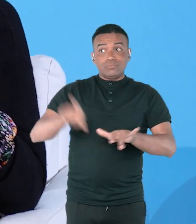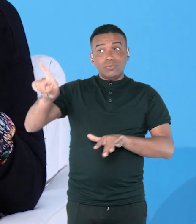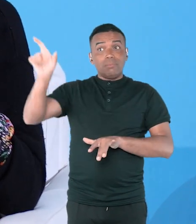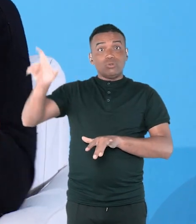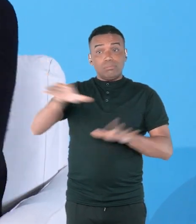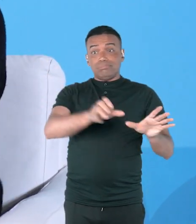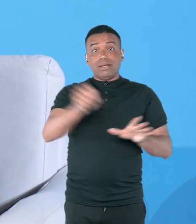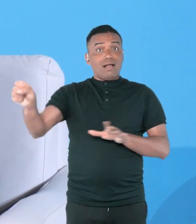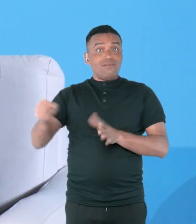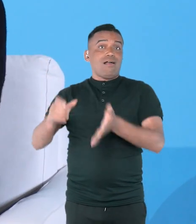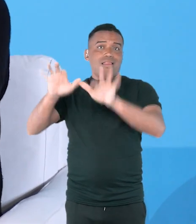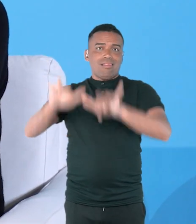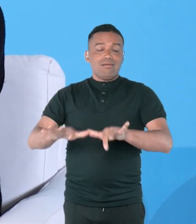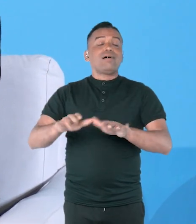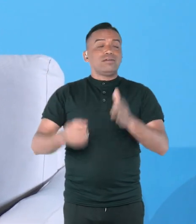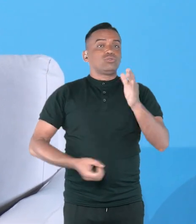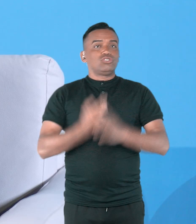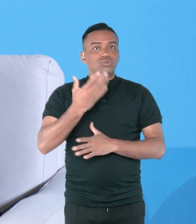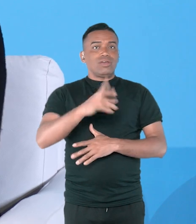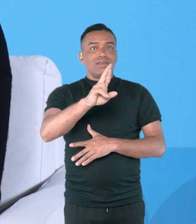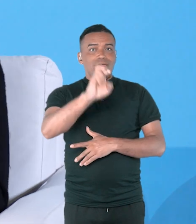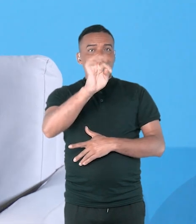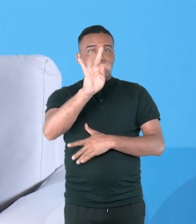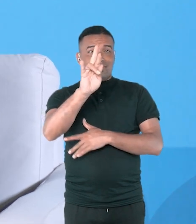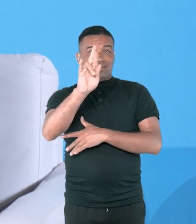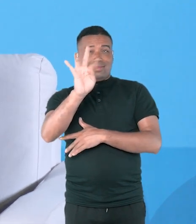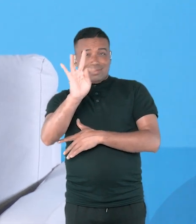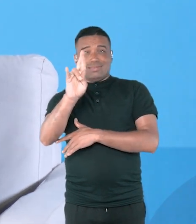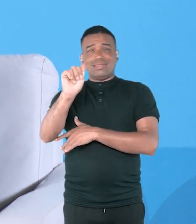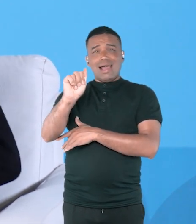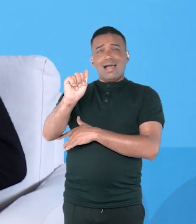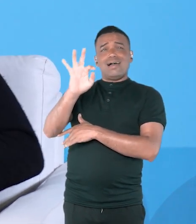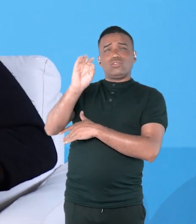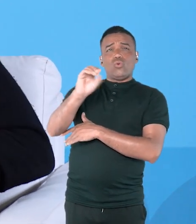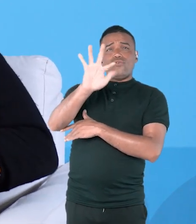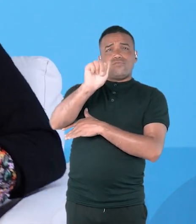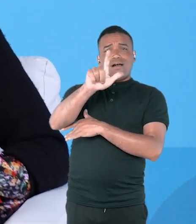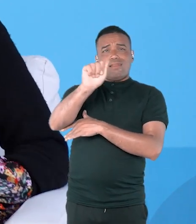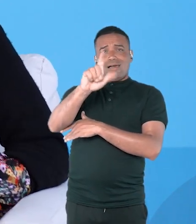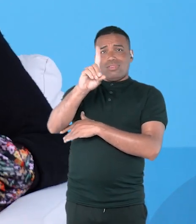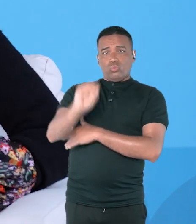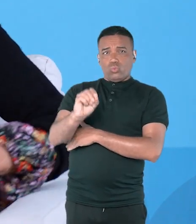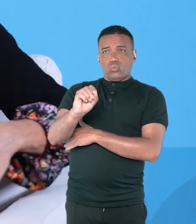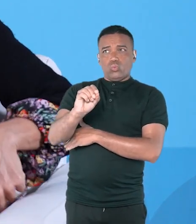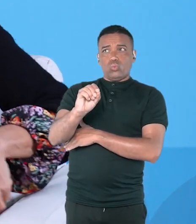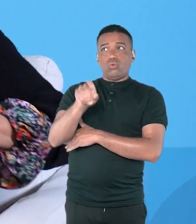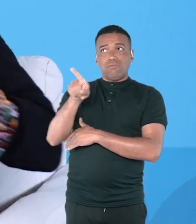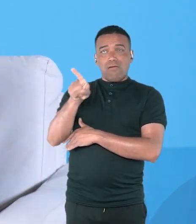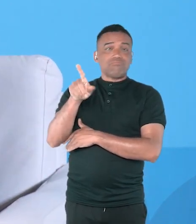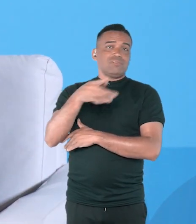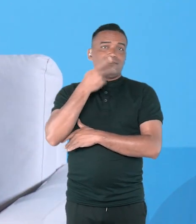pessoa mandava. Aí veio o retrato falado, o livro que eu fazia o retrato falado na época, e aí, no retrato